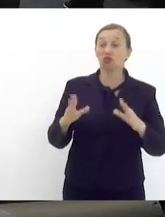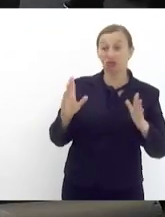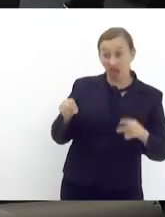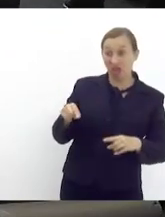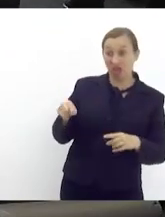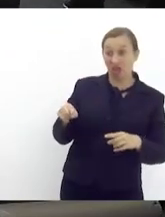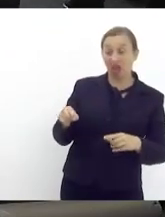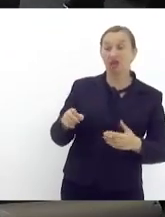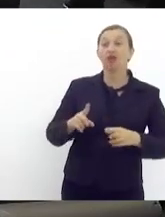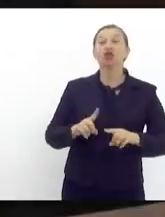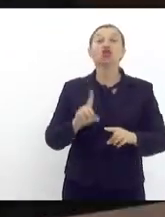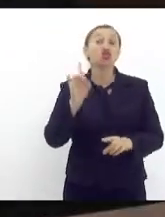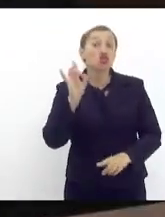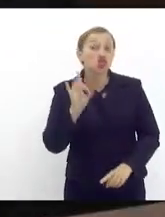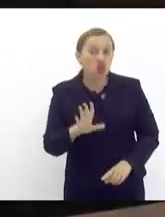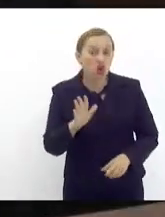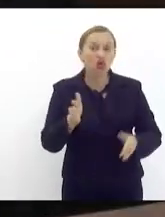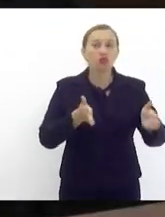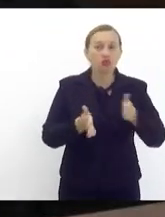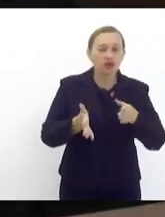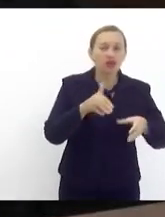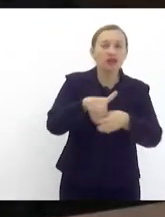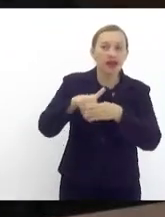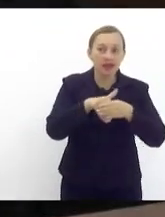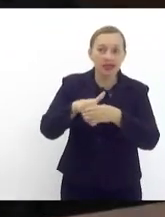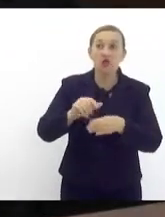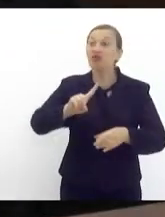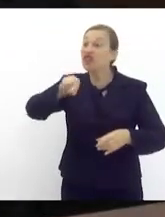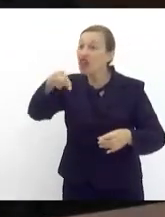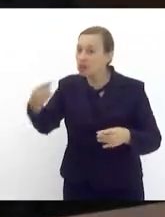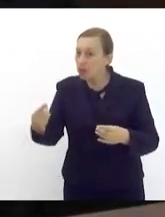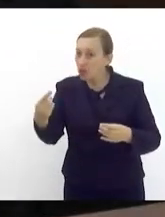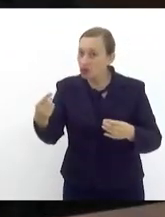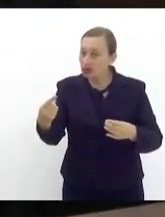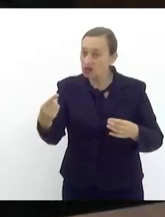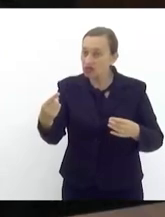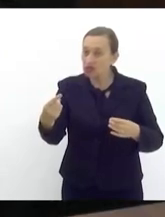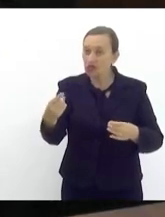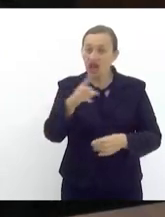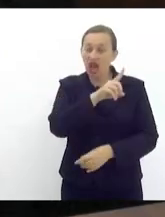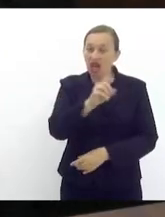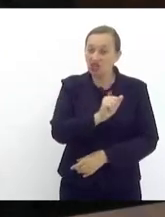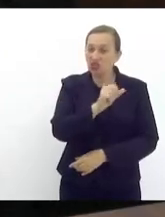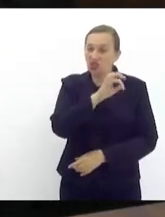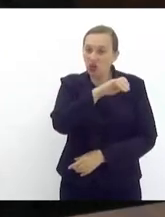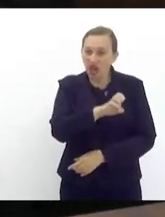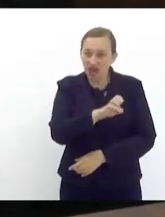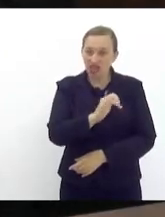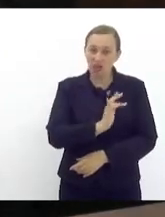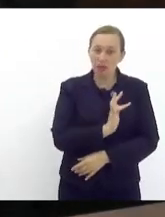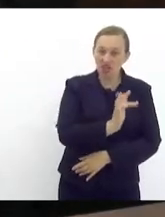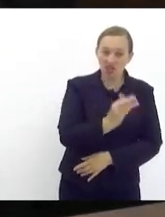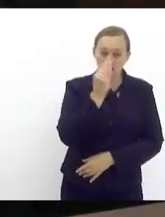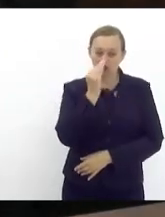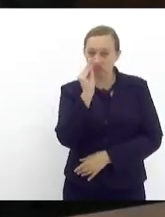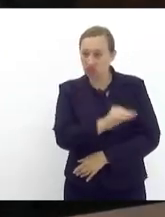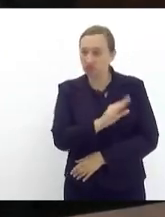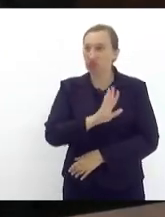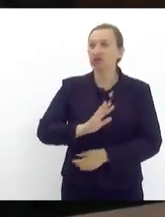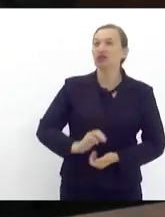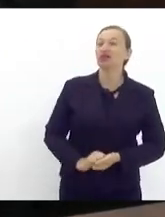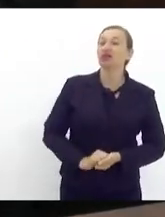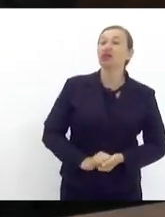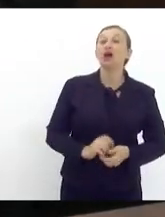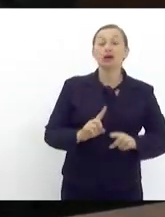Faz uma uê danado. Só na eleição. Passou a eleição, a Zona Oeste, a Baixada, a maior parte que esquecida. Então,